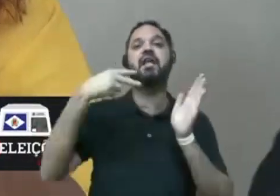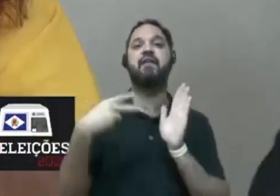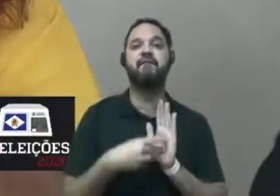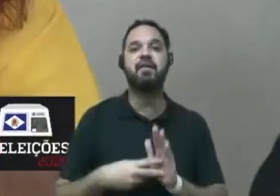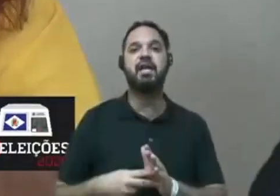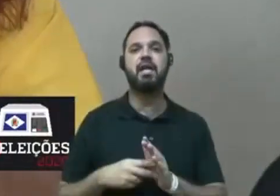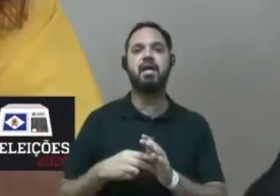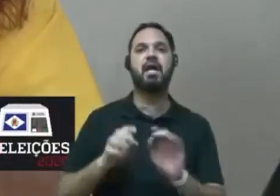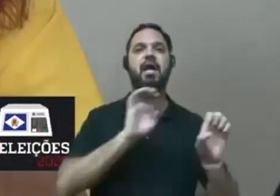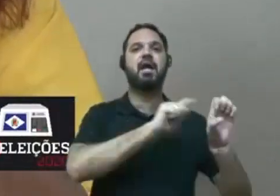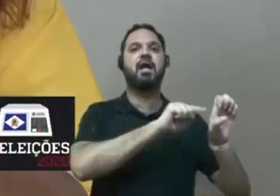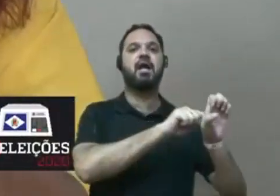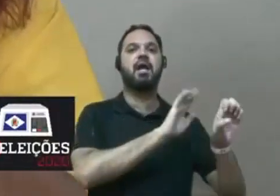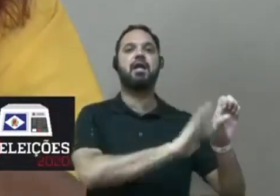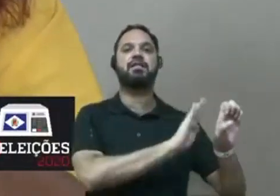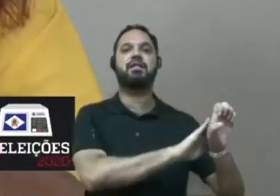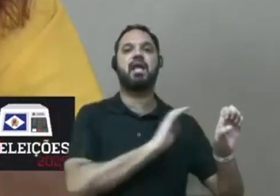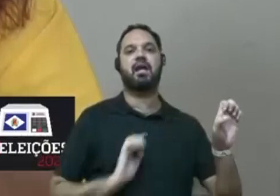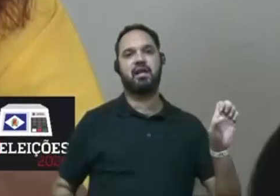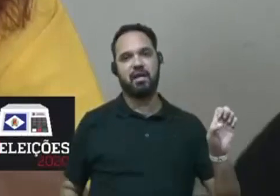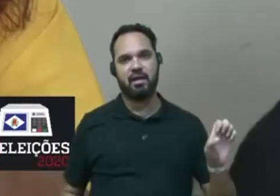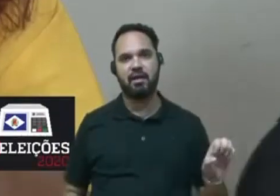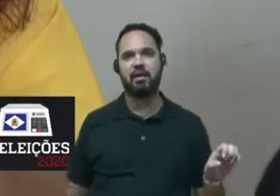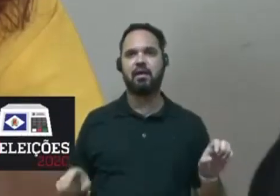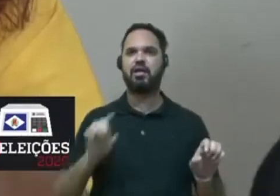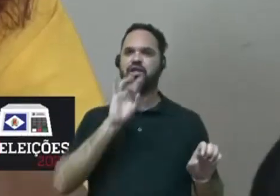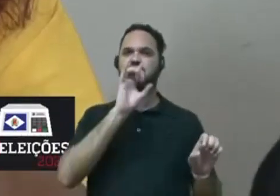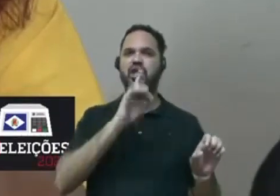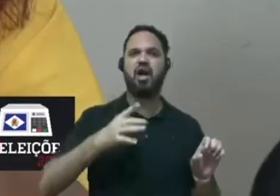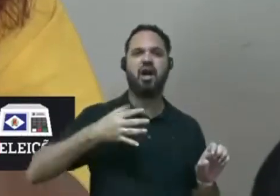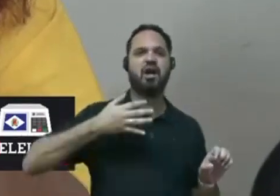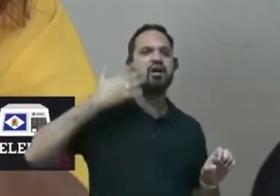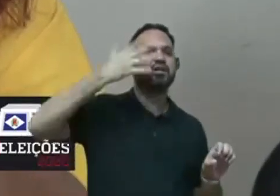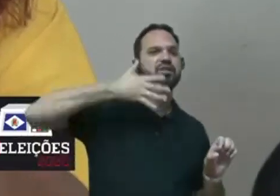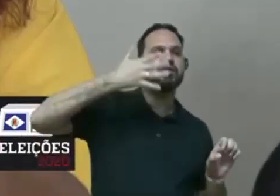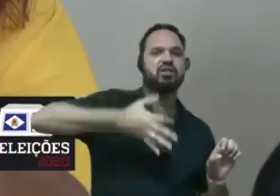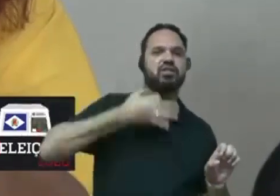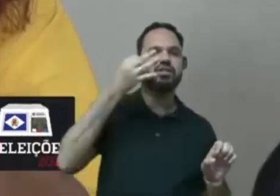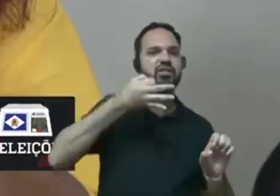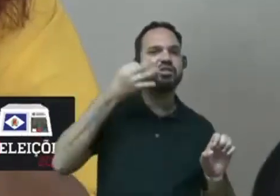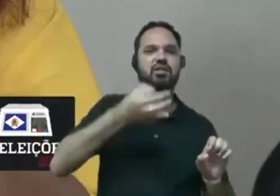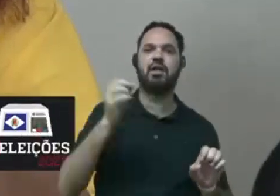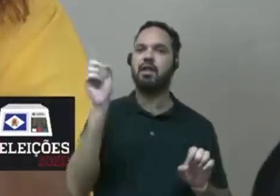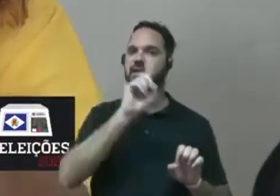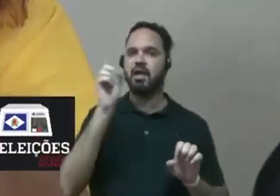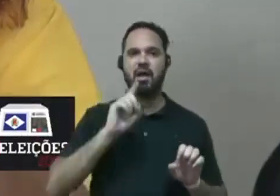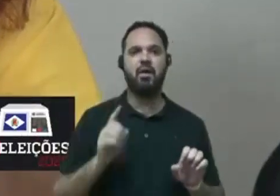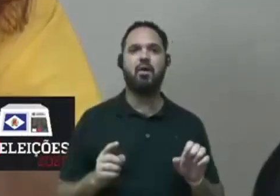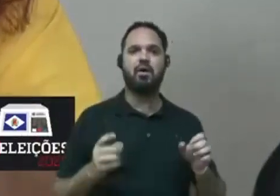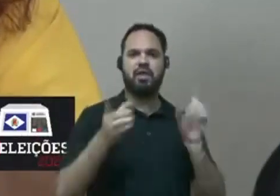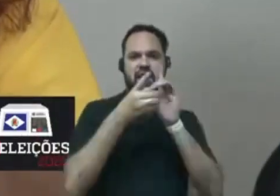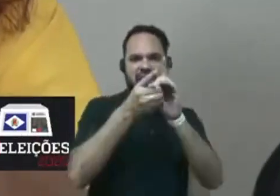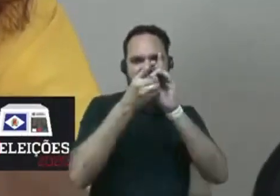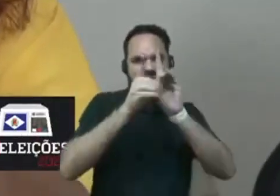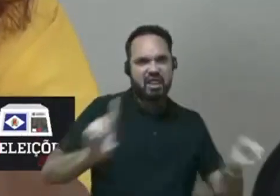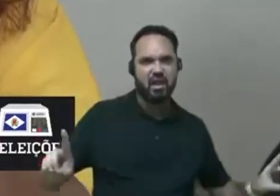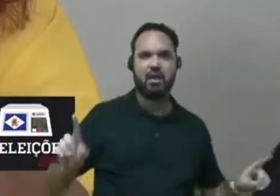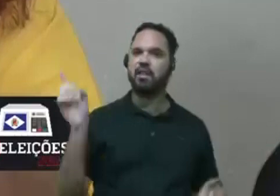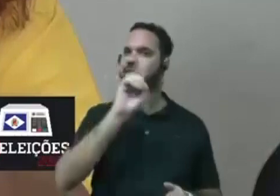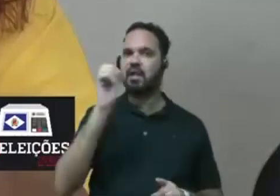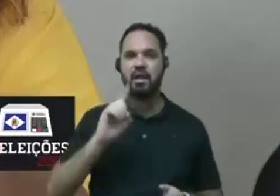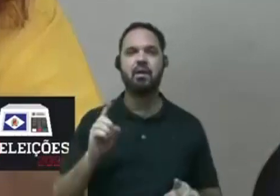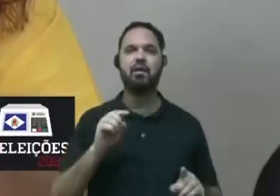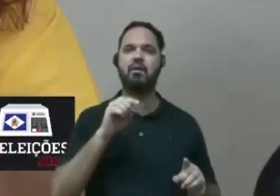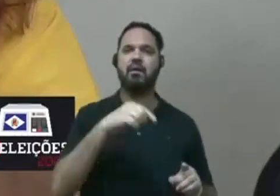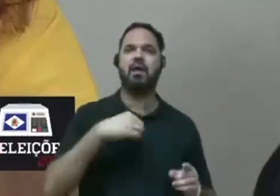realmente ser de esquerda que não é um discurso é discriminatório antidemocrático que vai eliminar